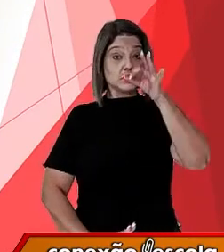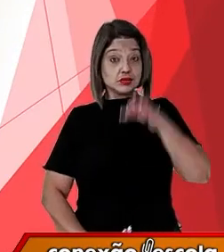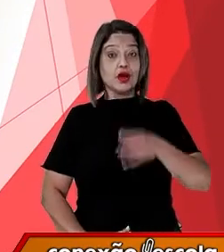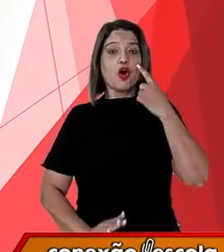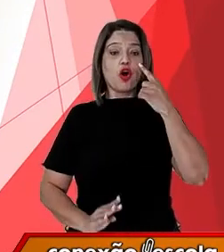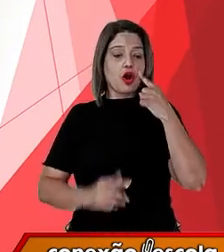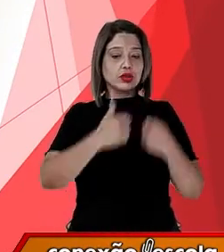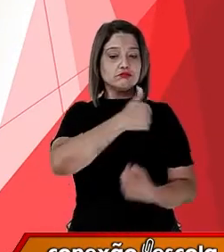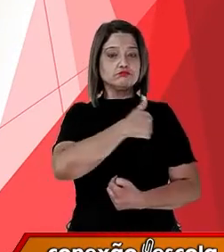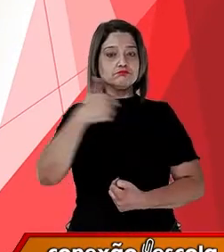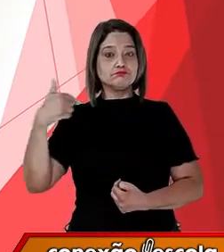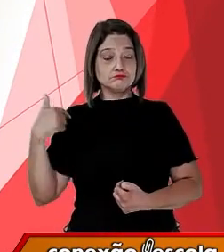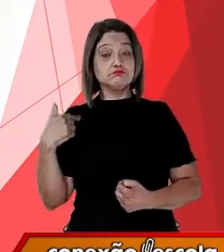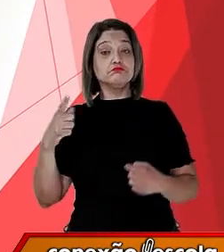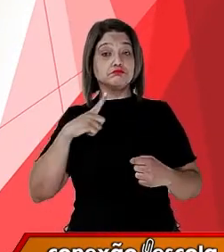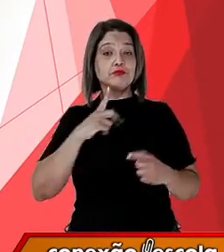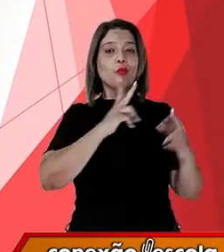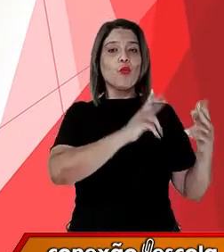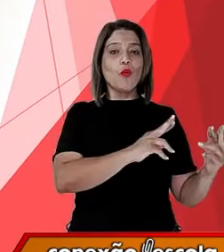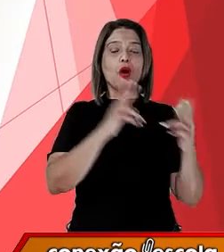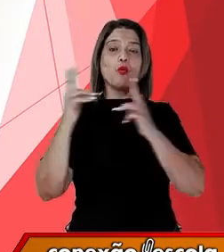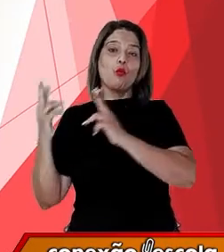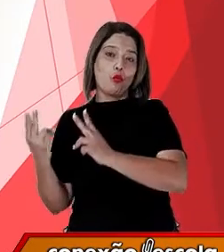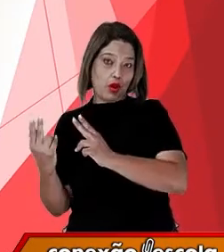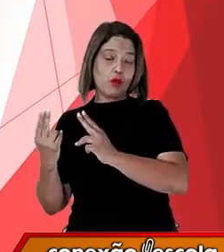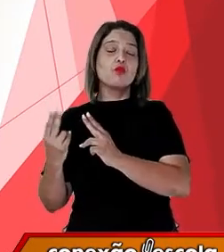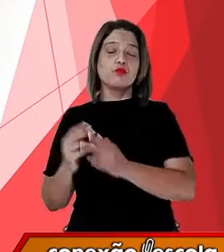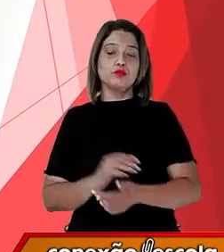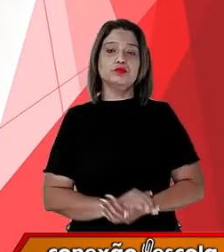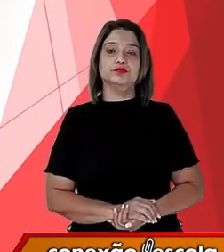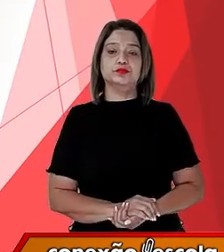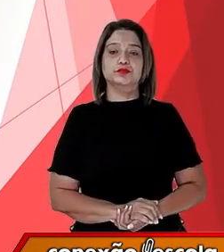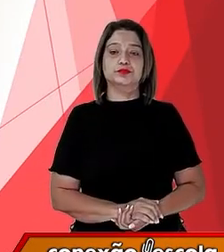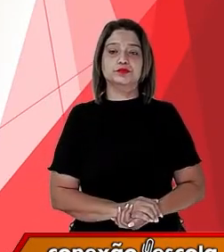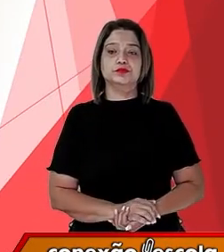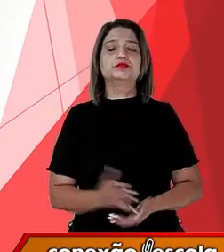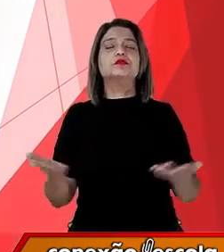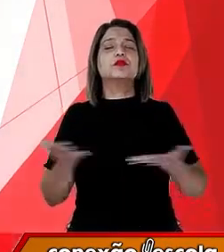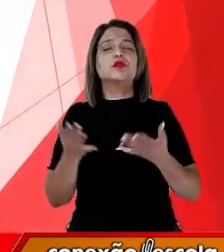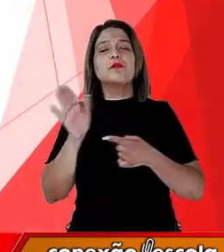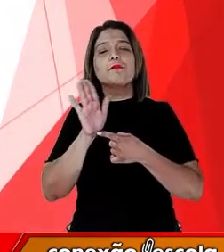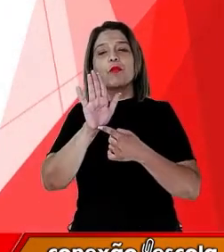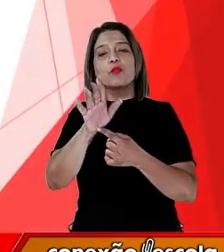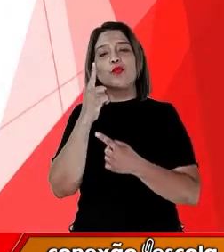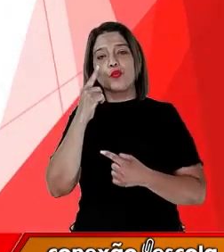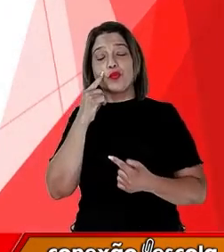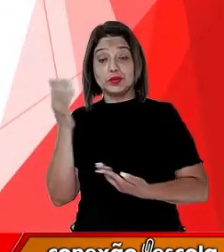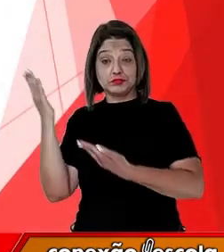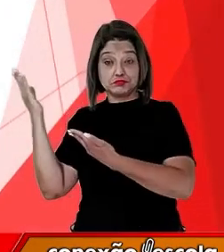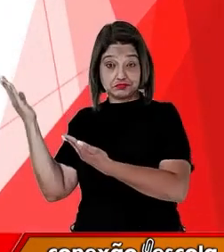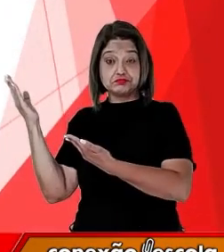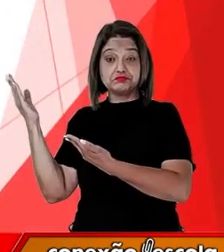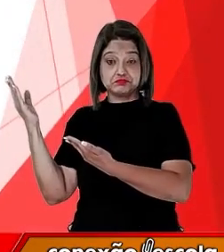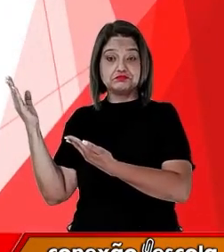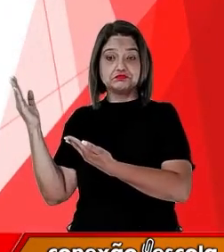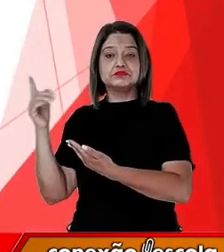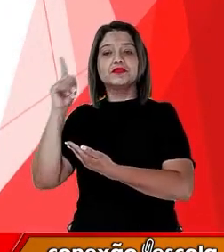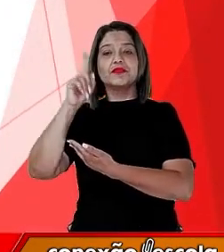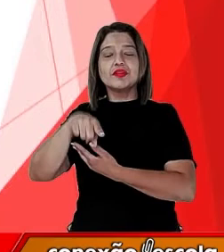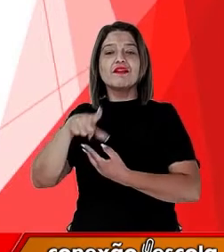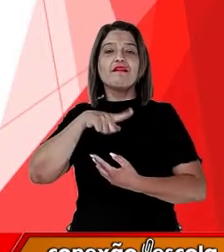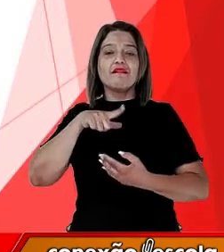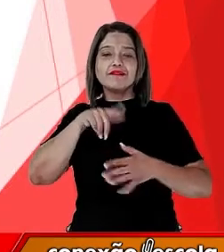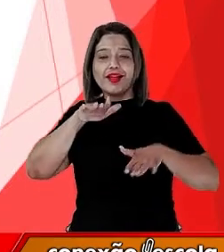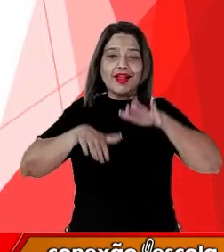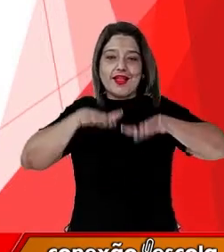algumas simetrias de órgãos e membros, né? Mas vamos observar esta imagem aqui de uma lagartixa e de